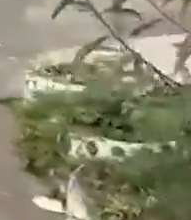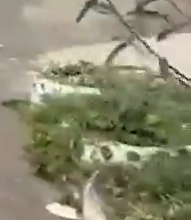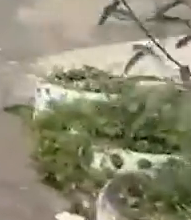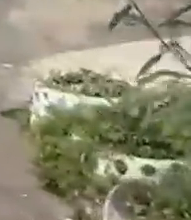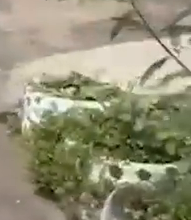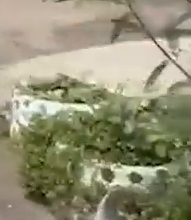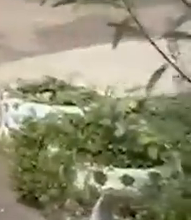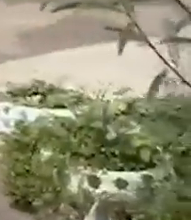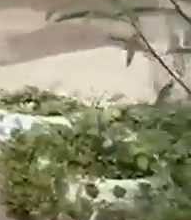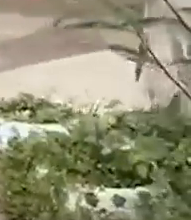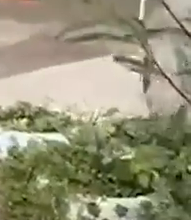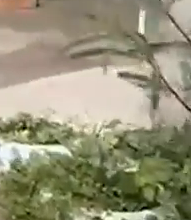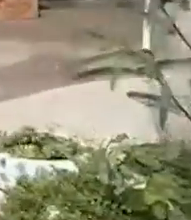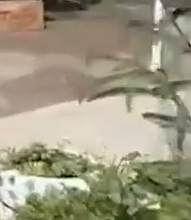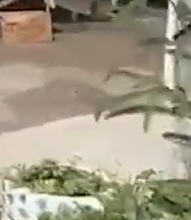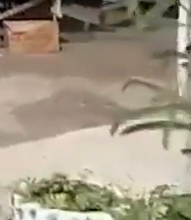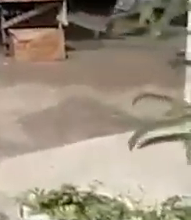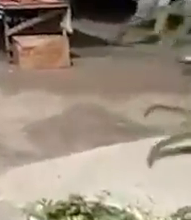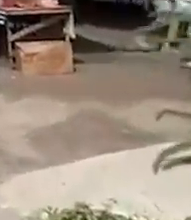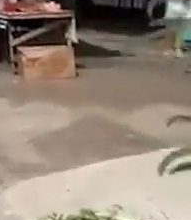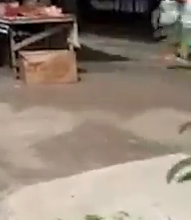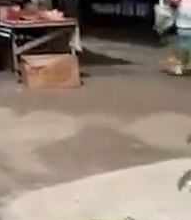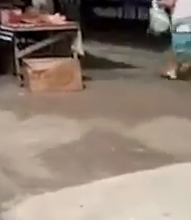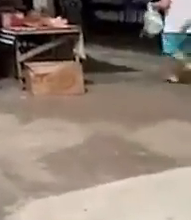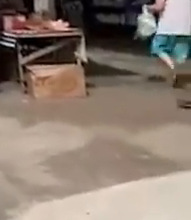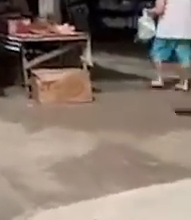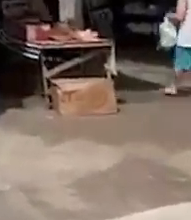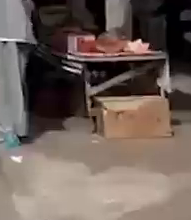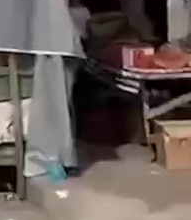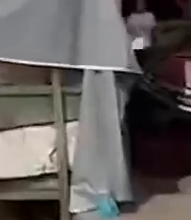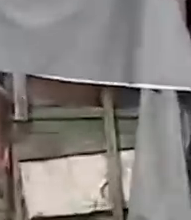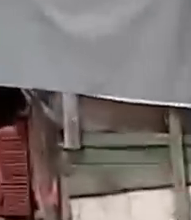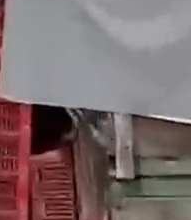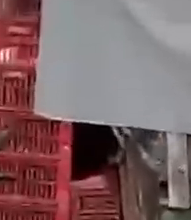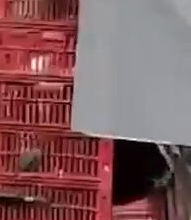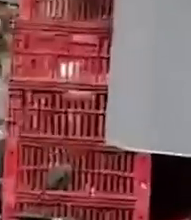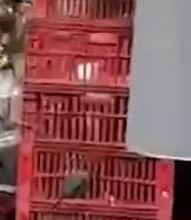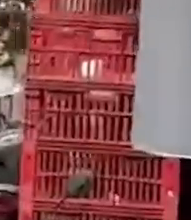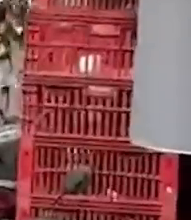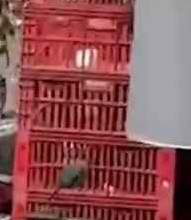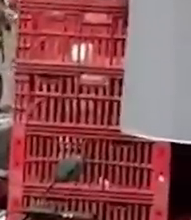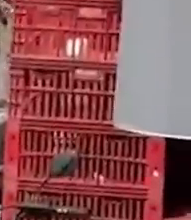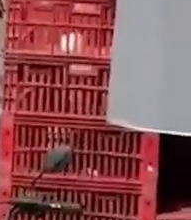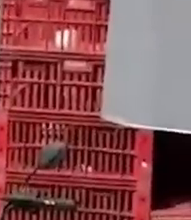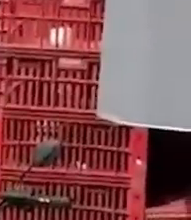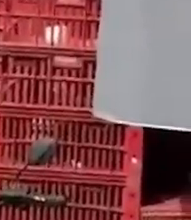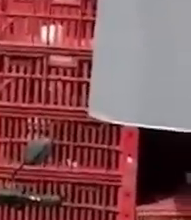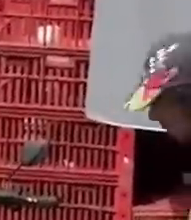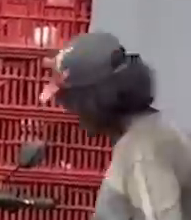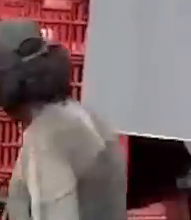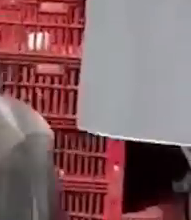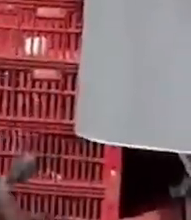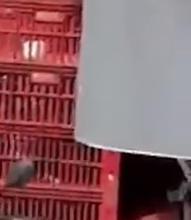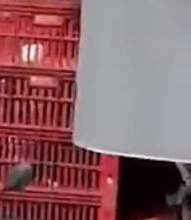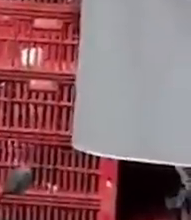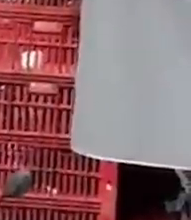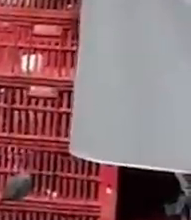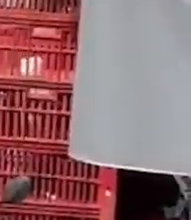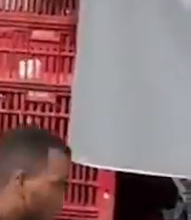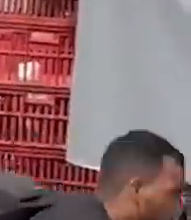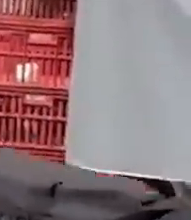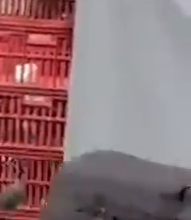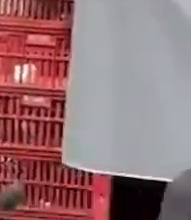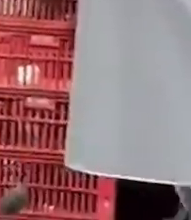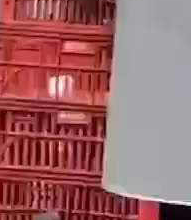ninguém chega numa comunidade, numa favela. Eu sou do Rio de Janeiro. Tentem ir a uma comunidade, uma favela,